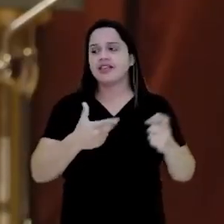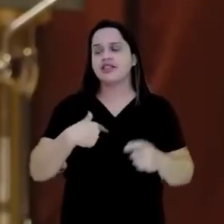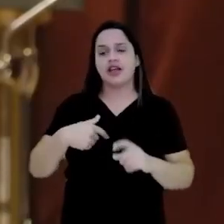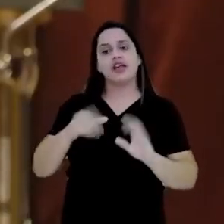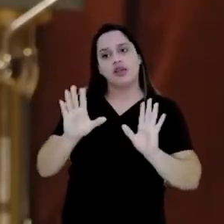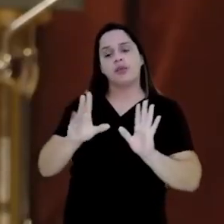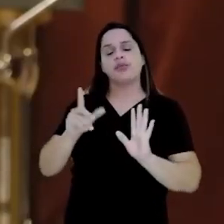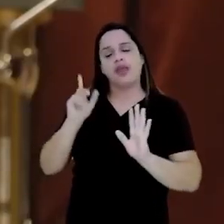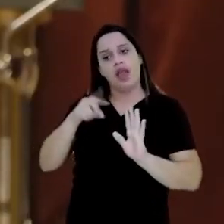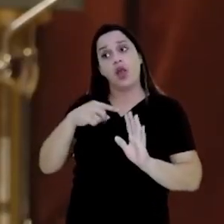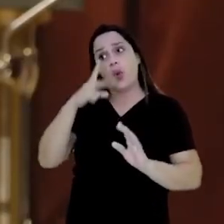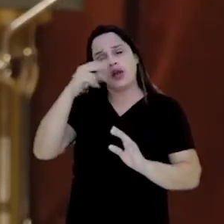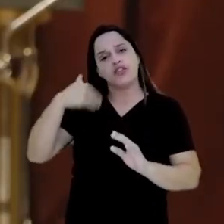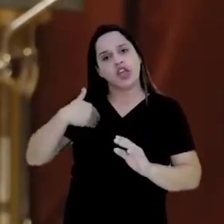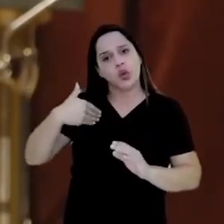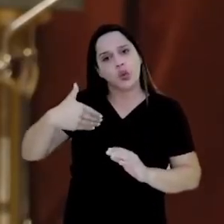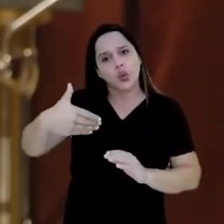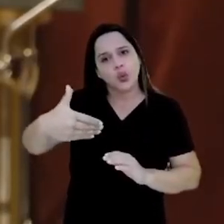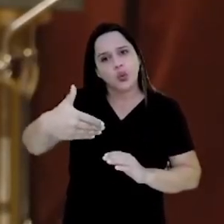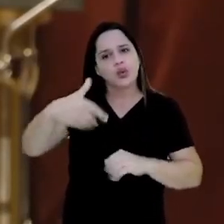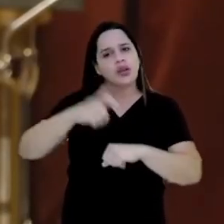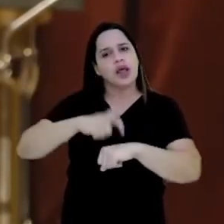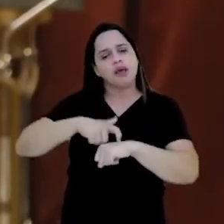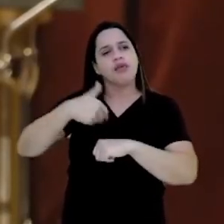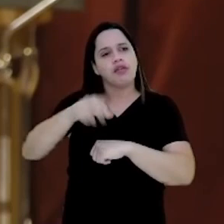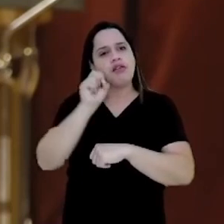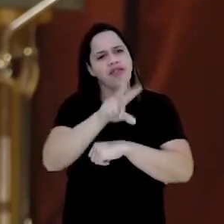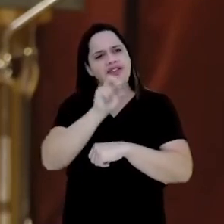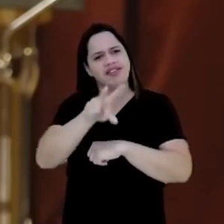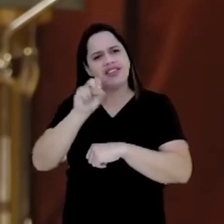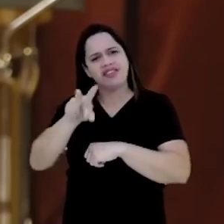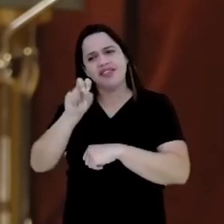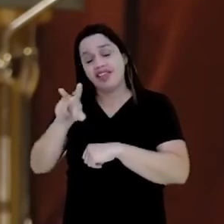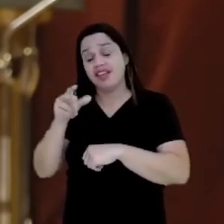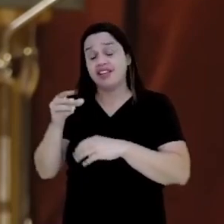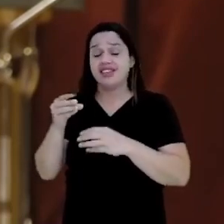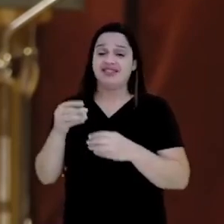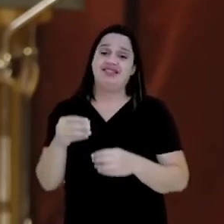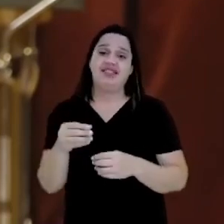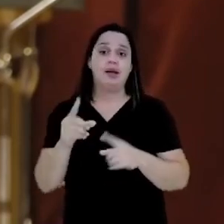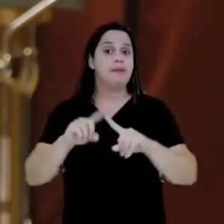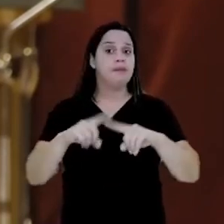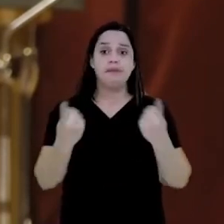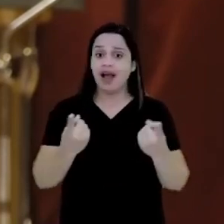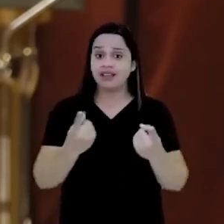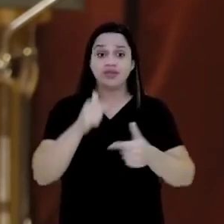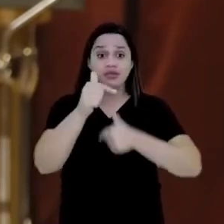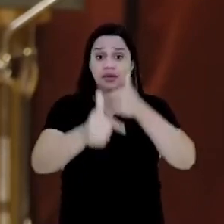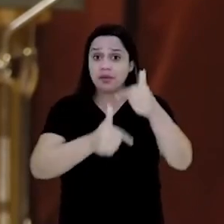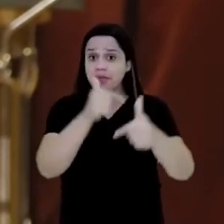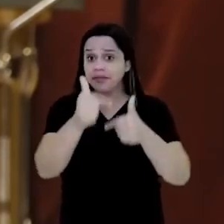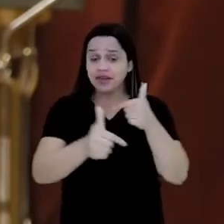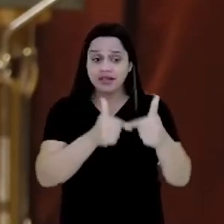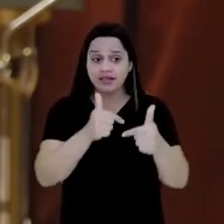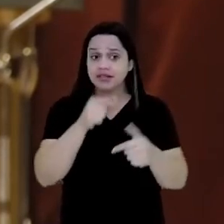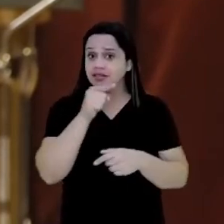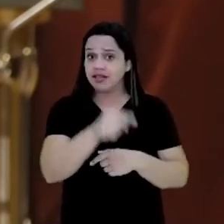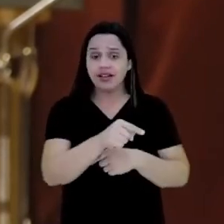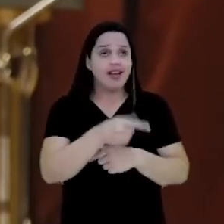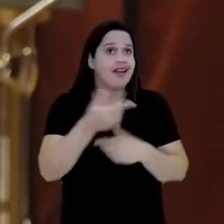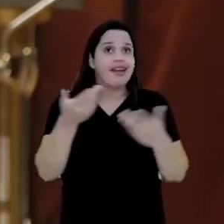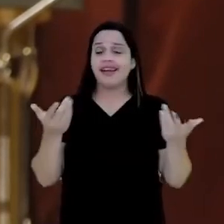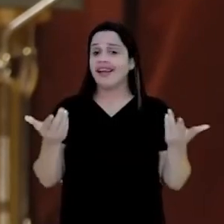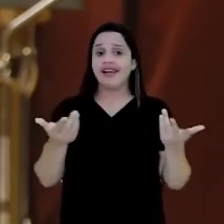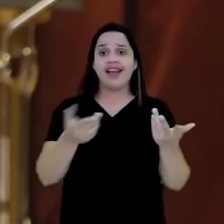eu achei que eu ia adquirir com o tempo achei que eu ia ver ver ver até uma hora da final é mas quando tá lá é